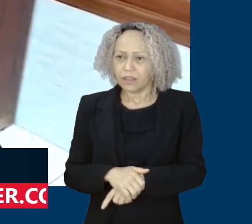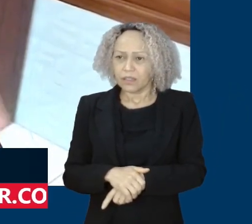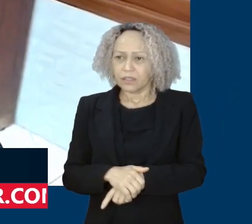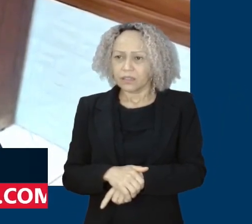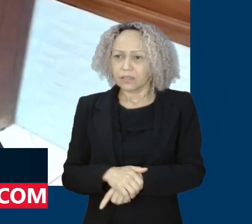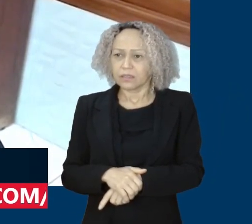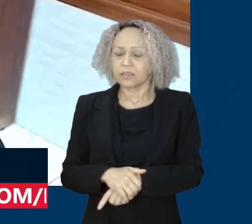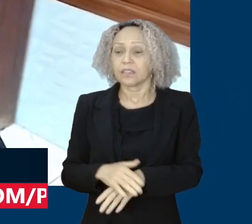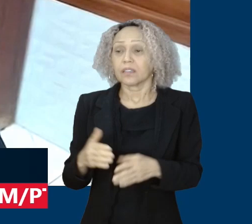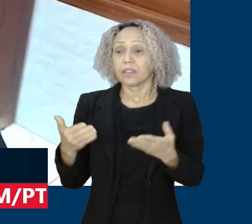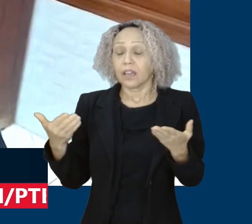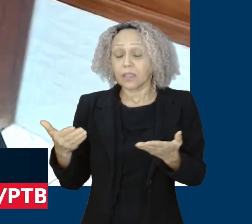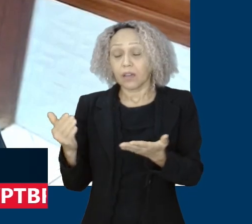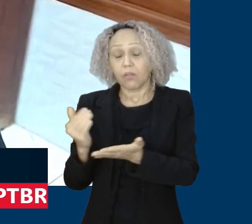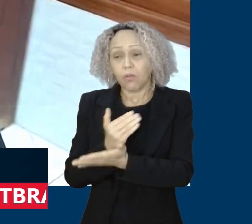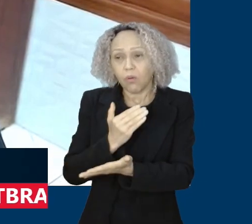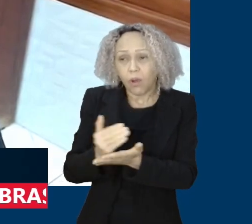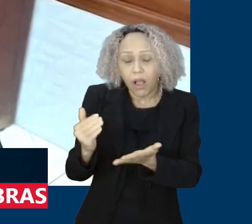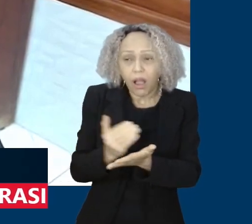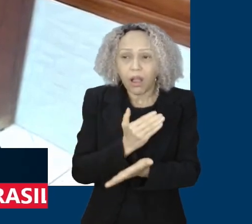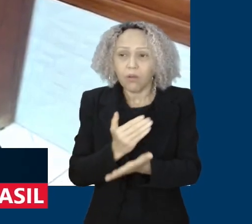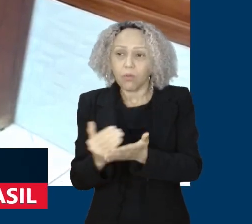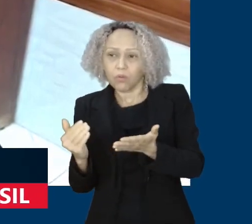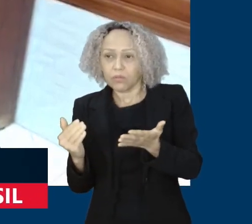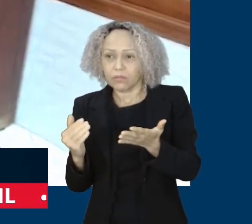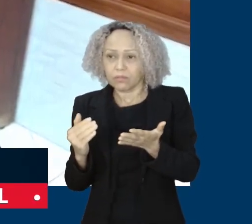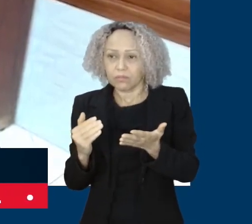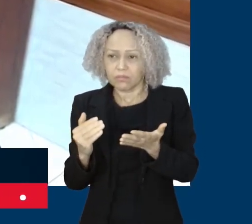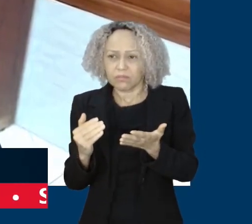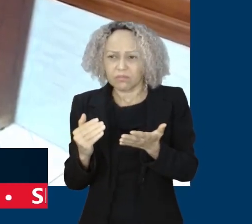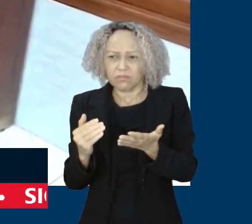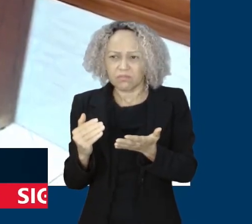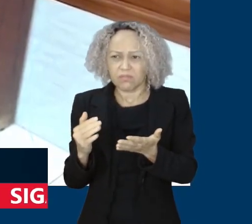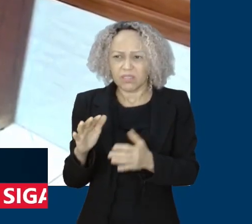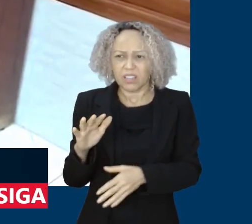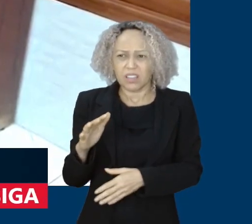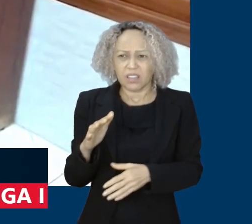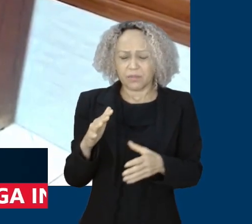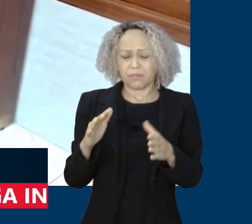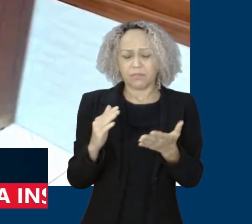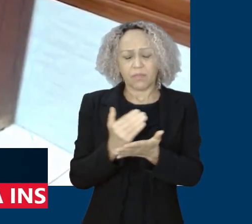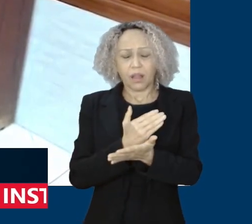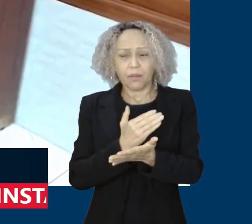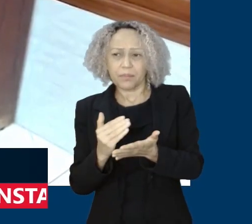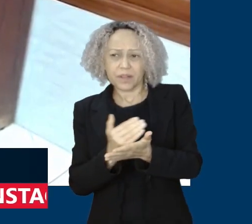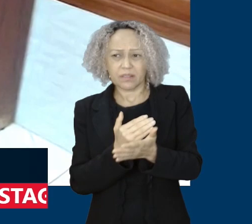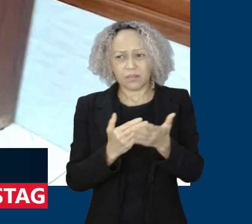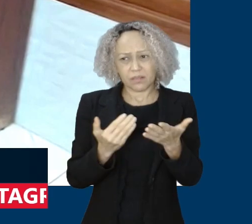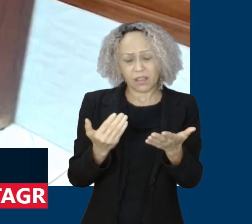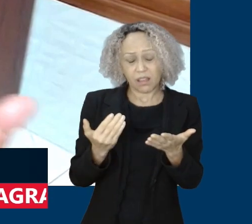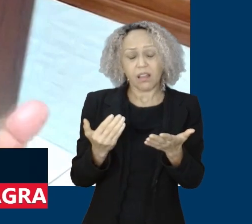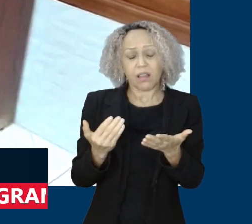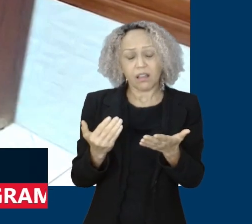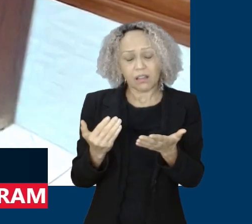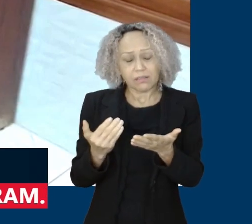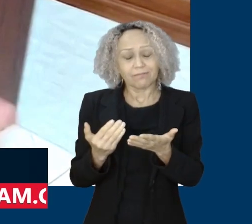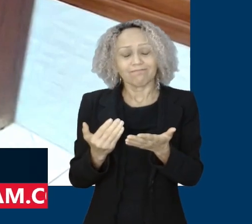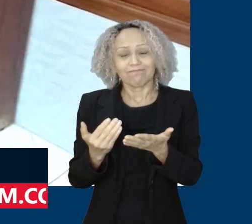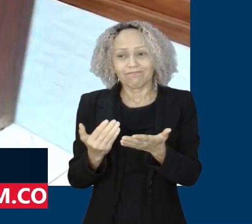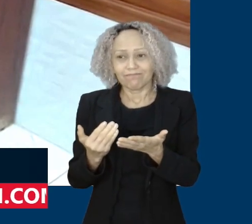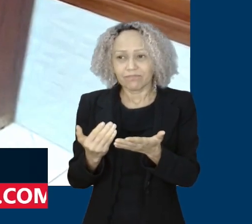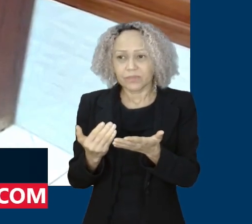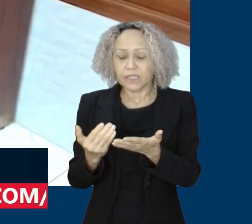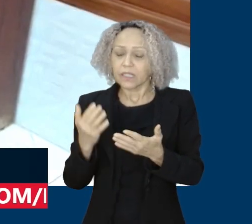Daí alguns, ela vê que são poucos, né? Poucos, muito poucos, né? 70. Ah, não, você tem razão. E nós vamos ver que tinha cidade